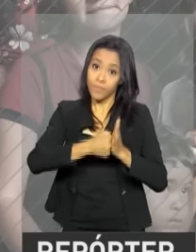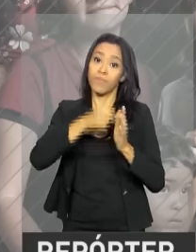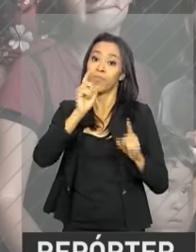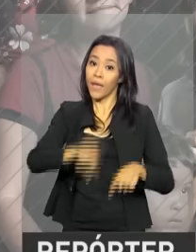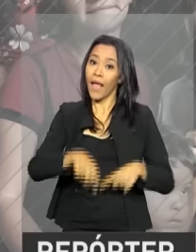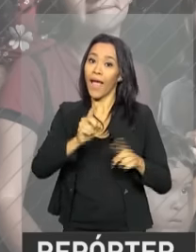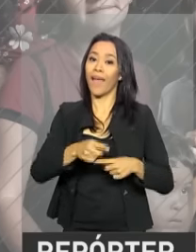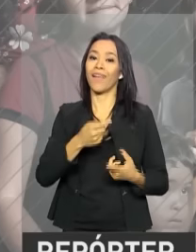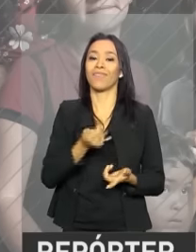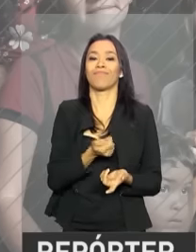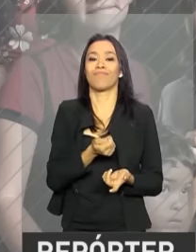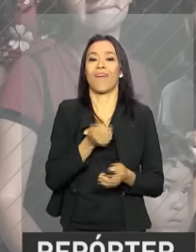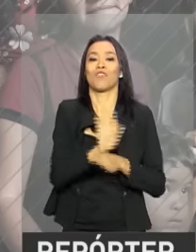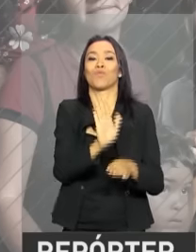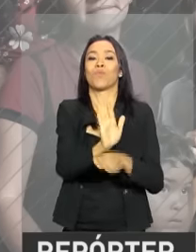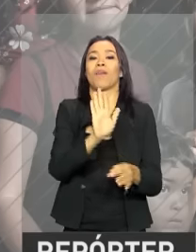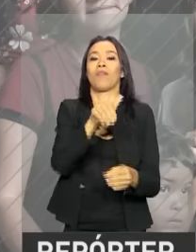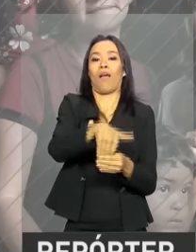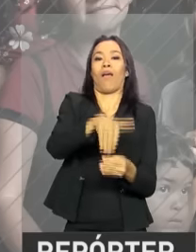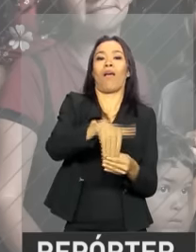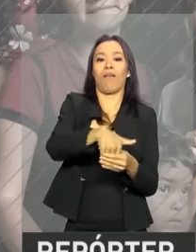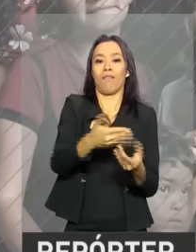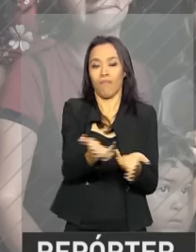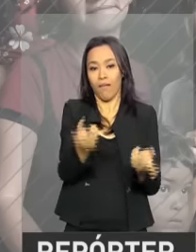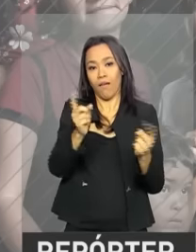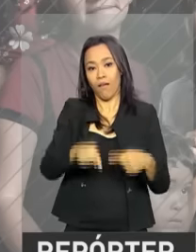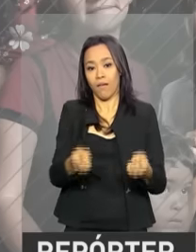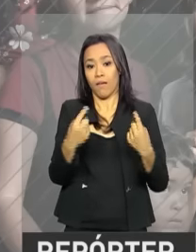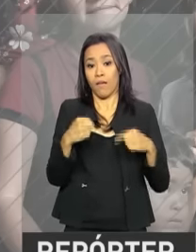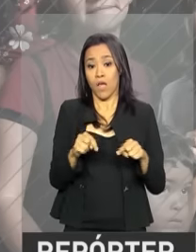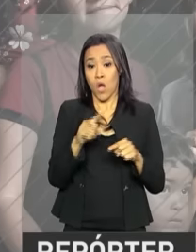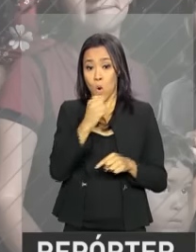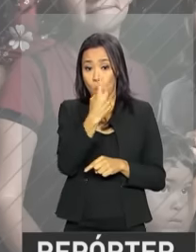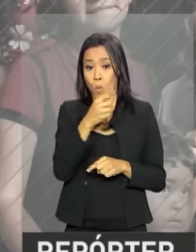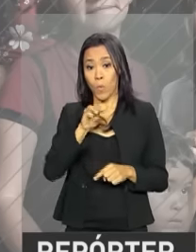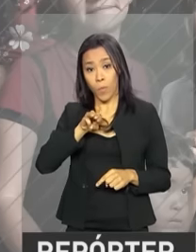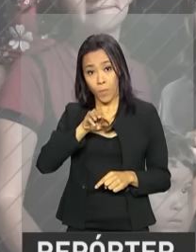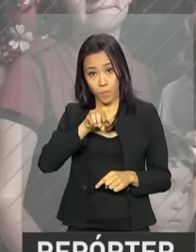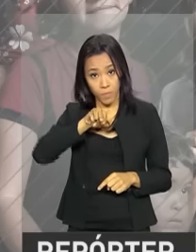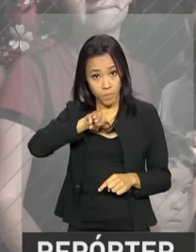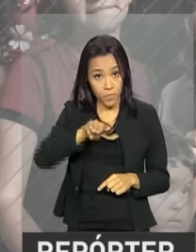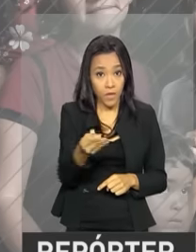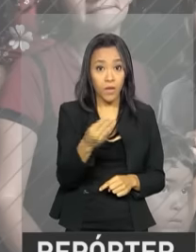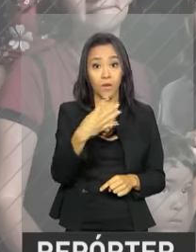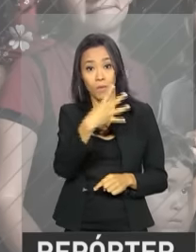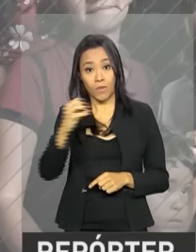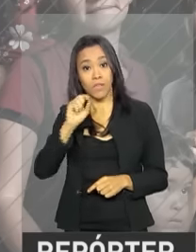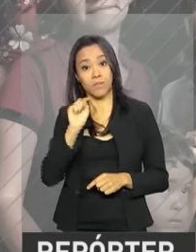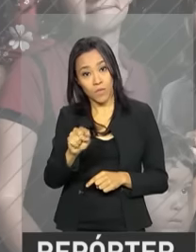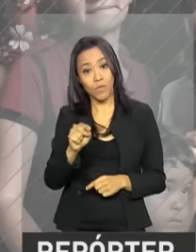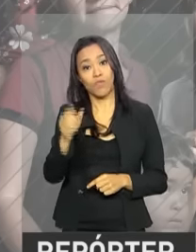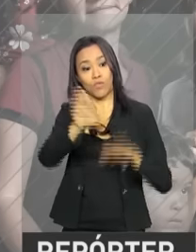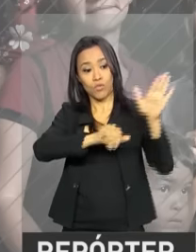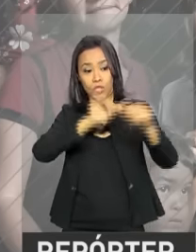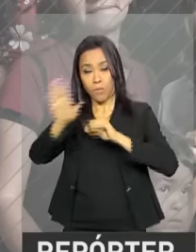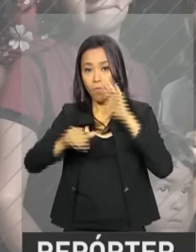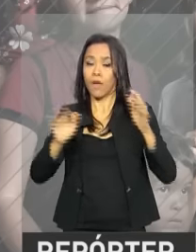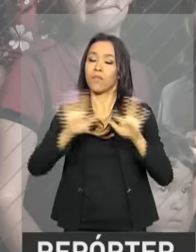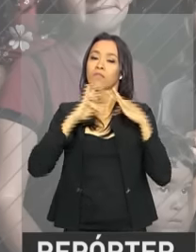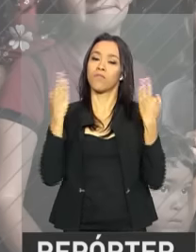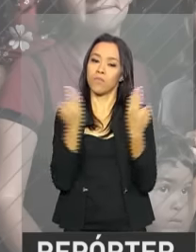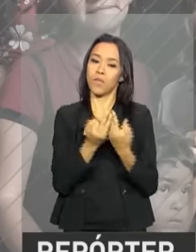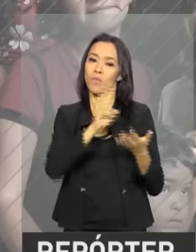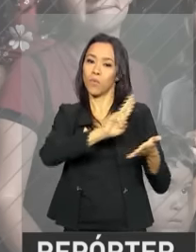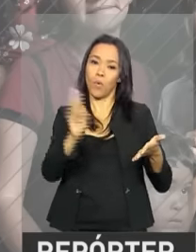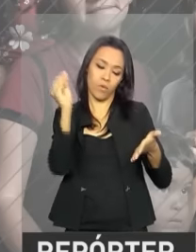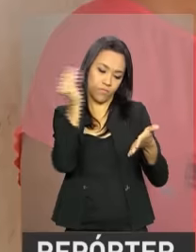de campanha eleitoral Além disso 1. 400.000 famílias foram convocadas para atualizar o cadastro a partir de